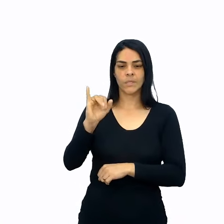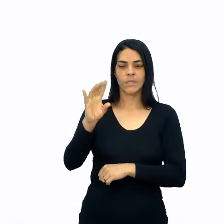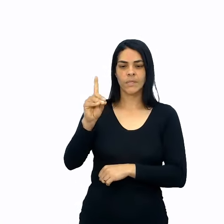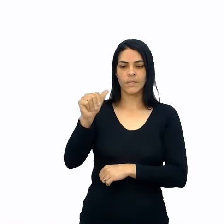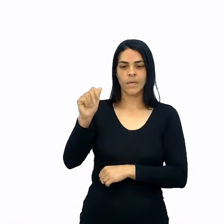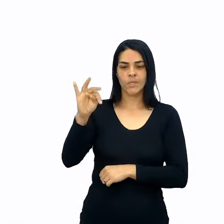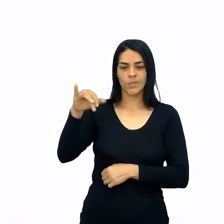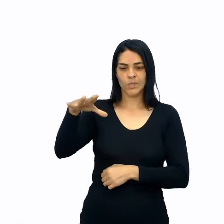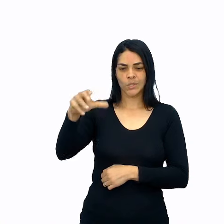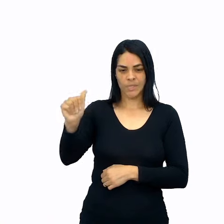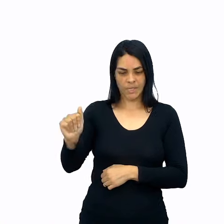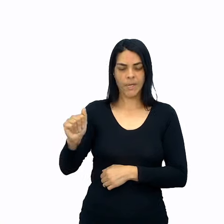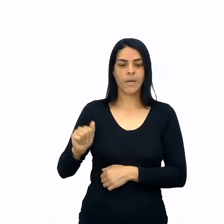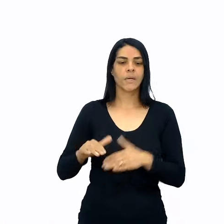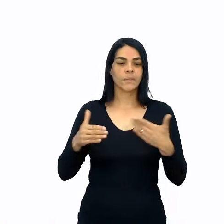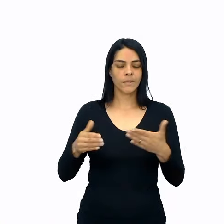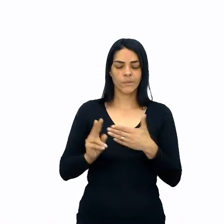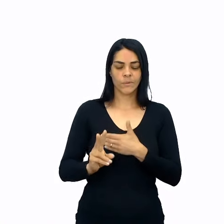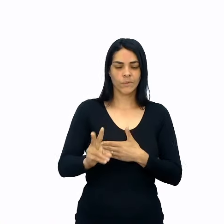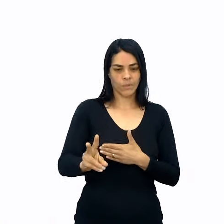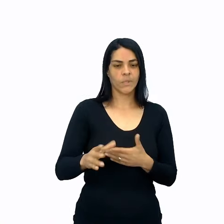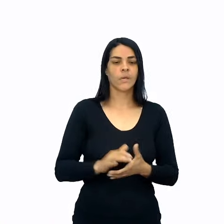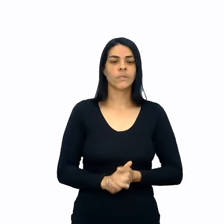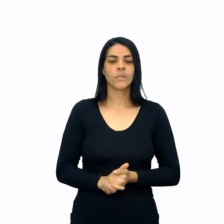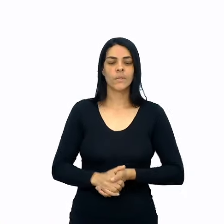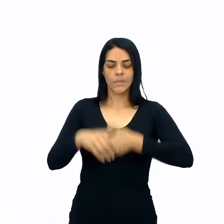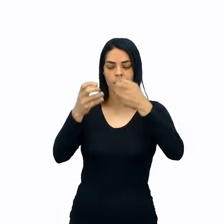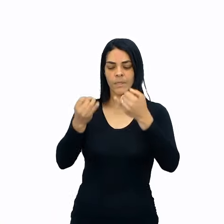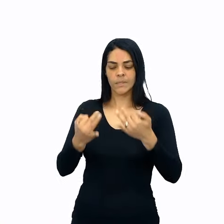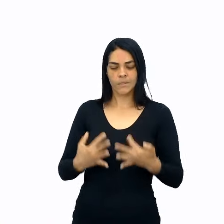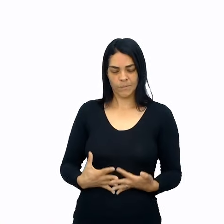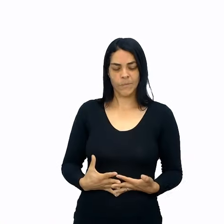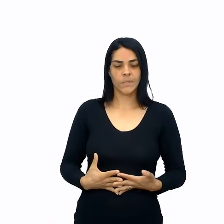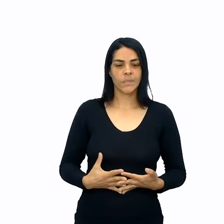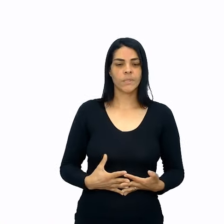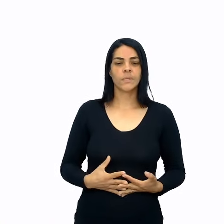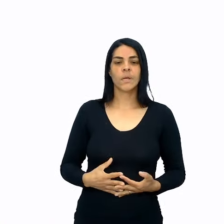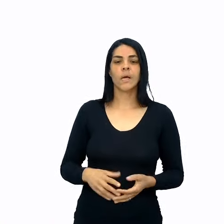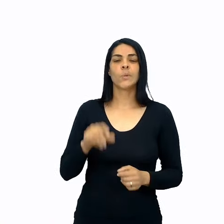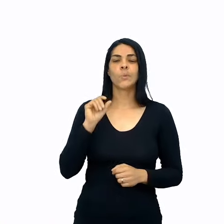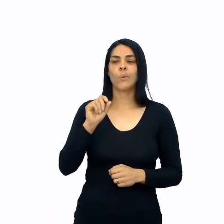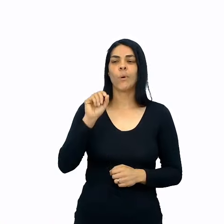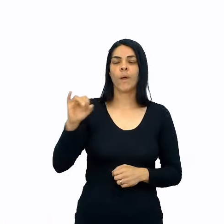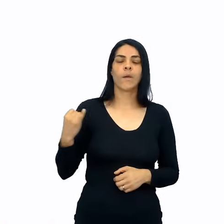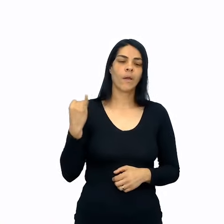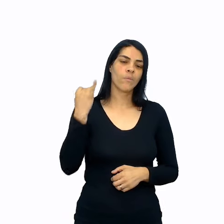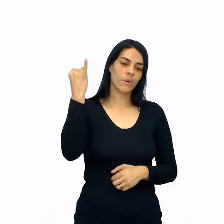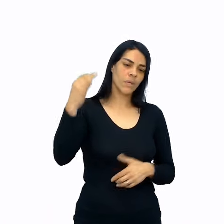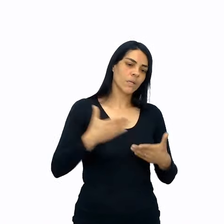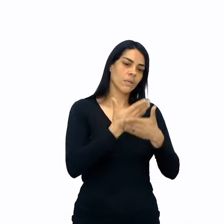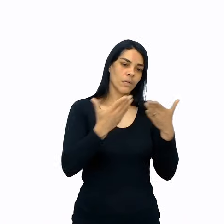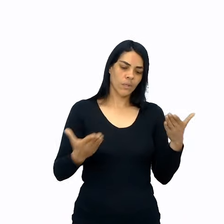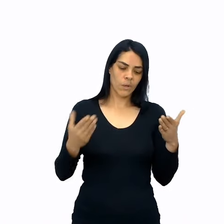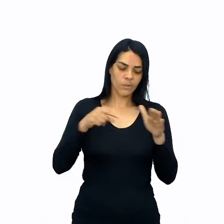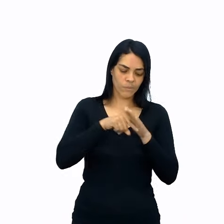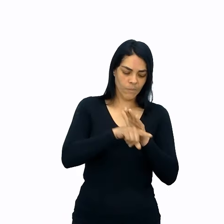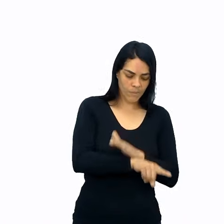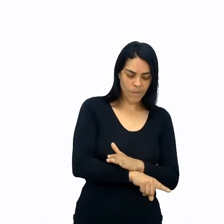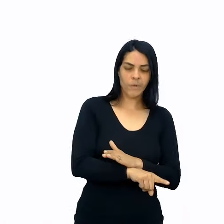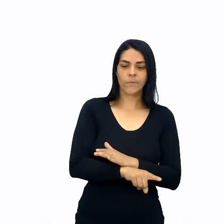continuidade aqui ao caso da explicação da importância. Nós vamos falar agora, um pouquinho mais de profundidade,